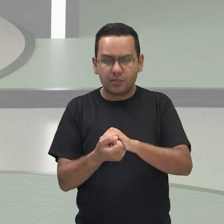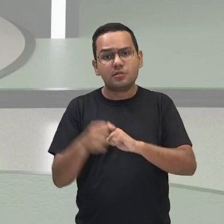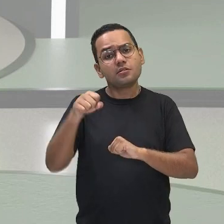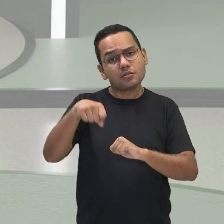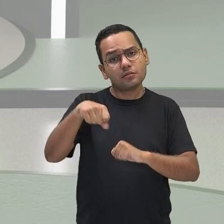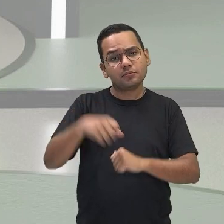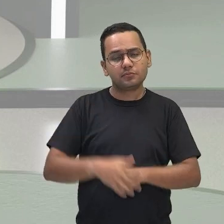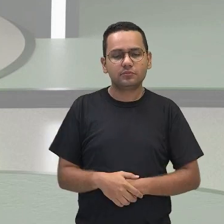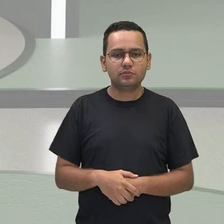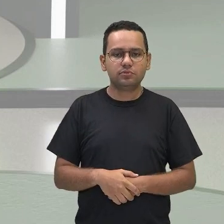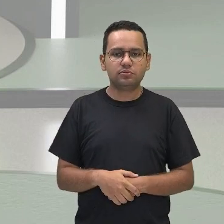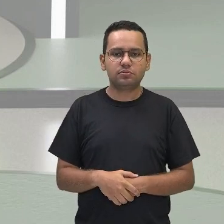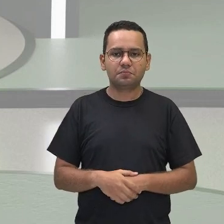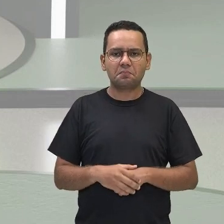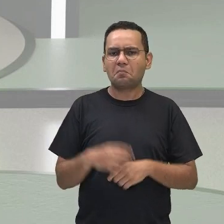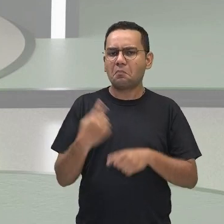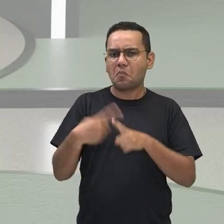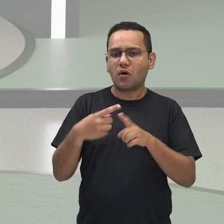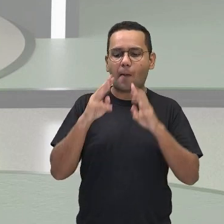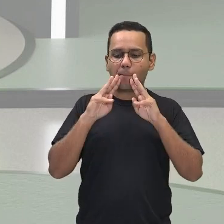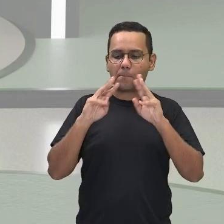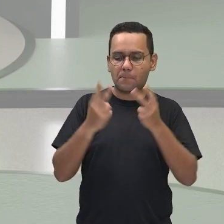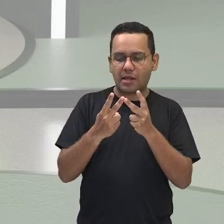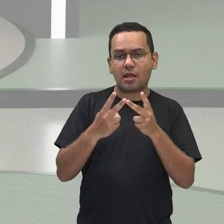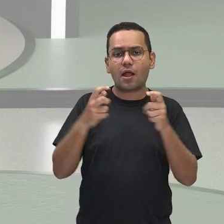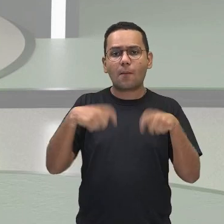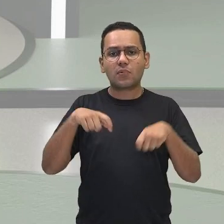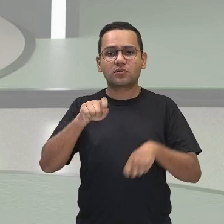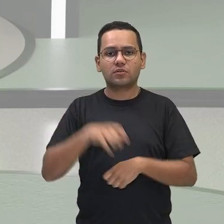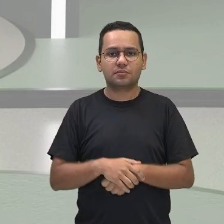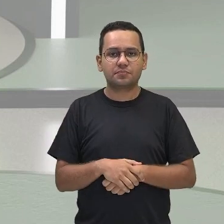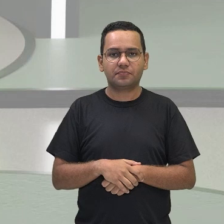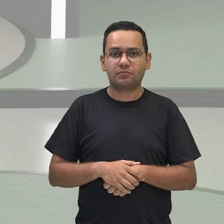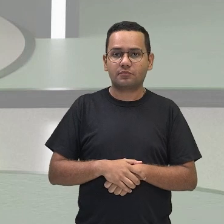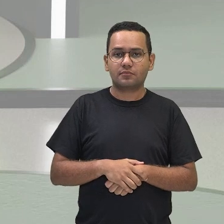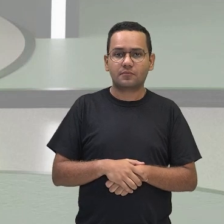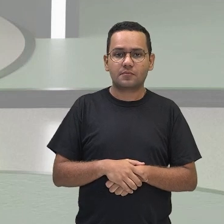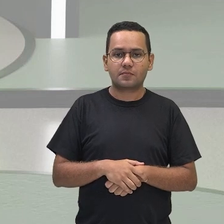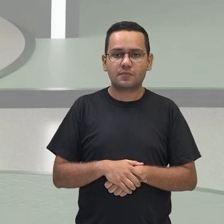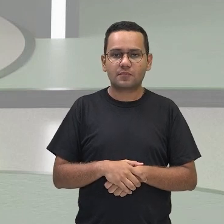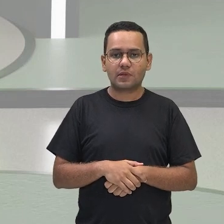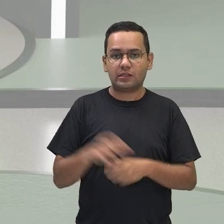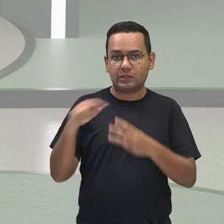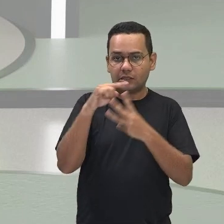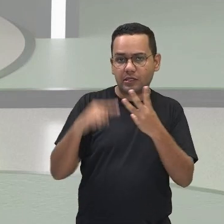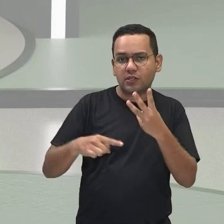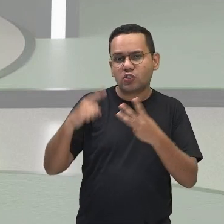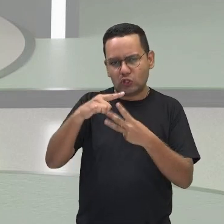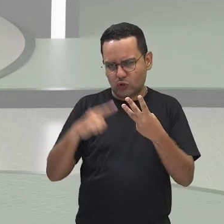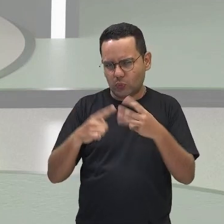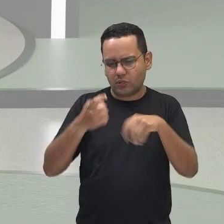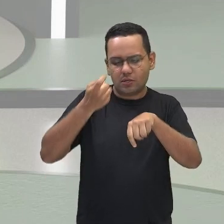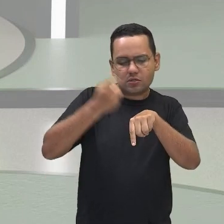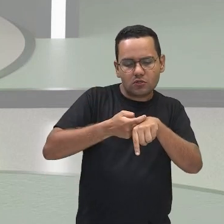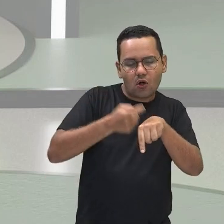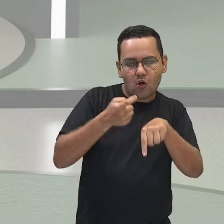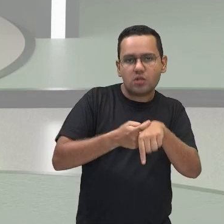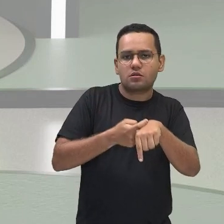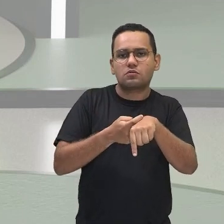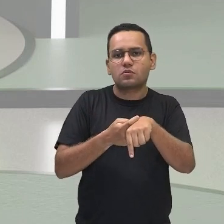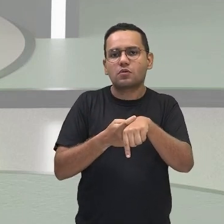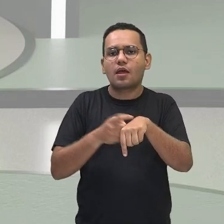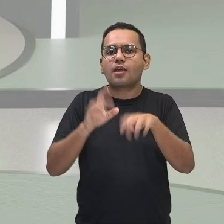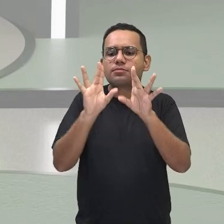a matéria, ela pode se apresentar no estado sólido, líquido e gasoso,